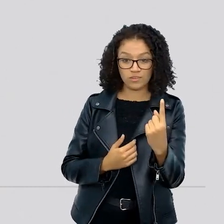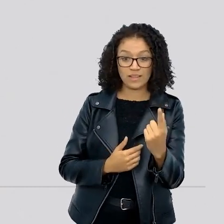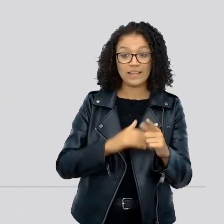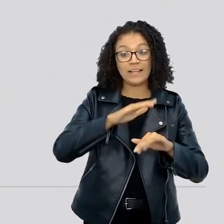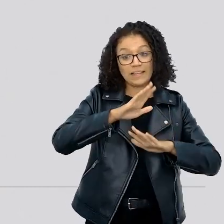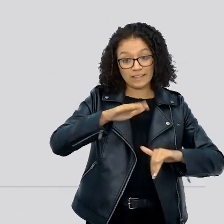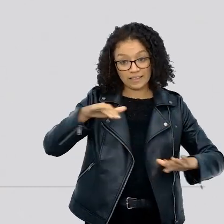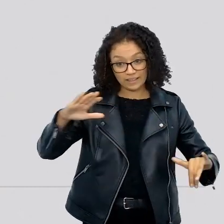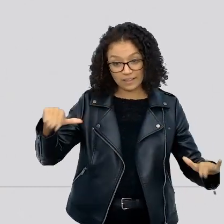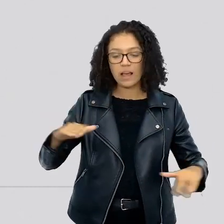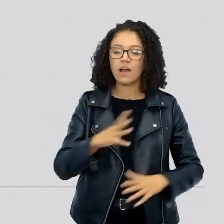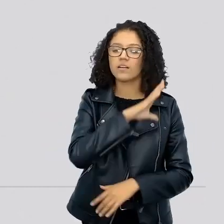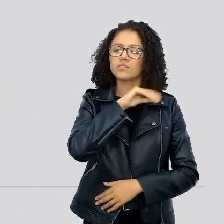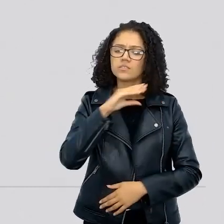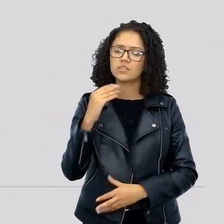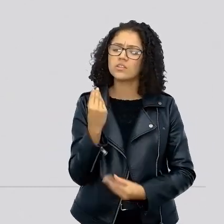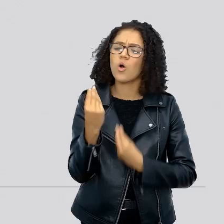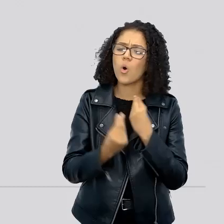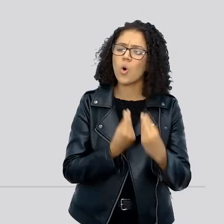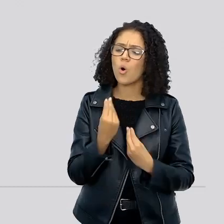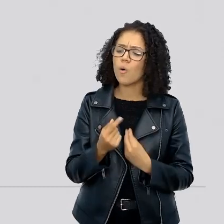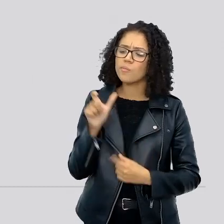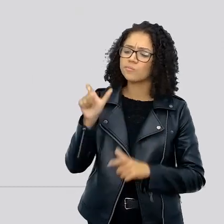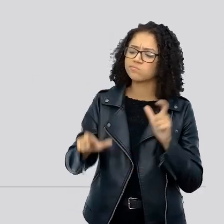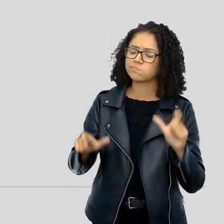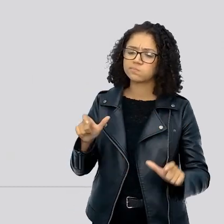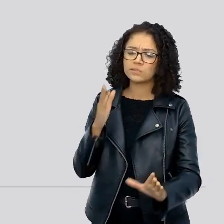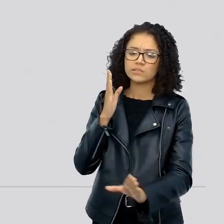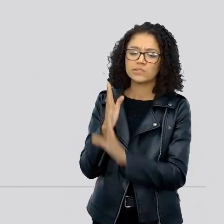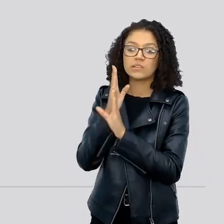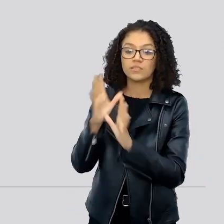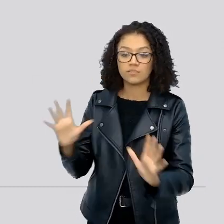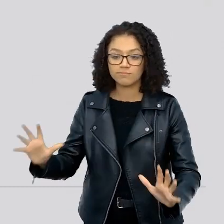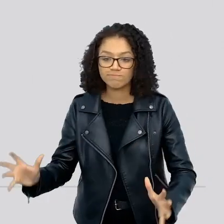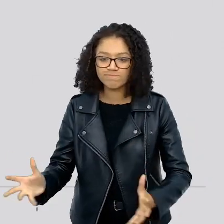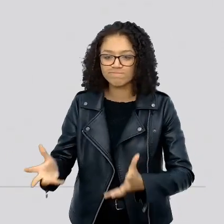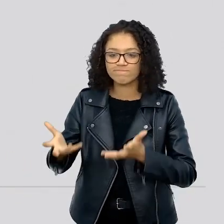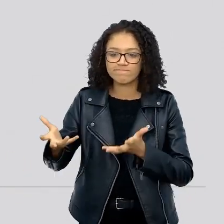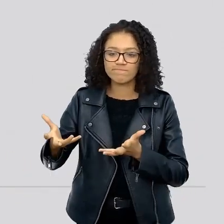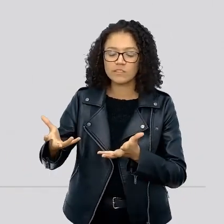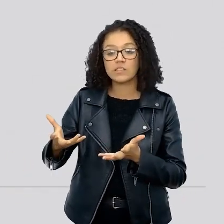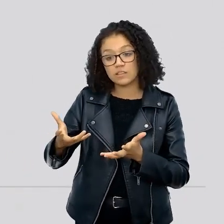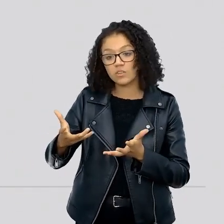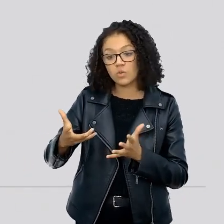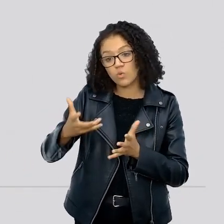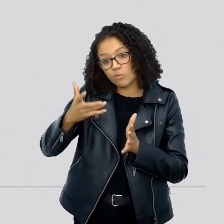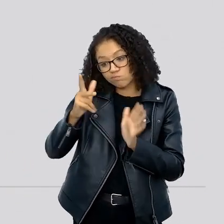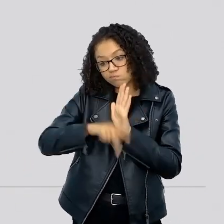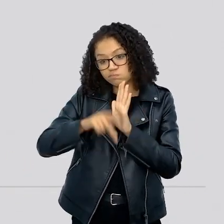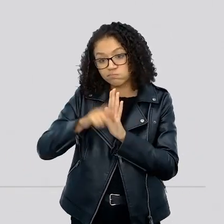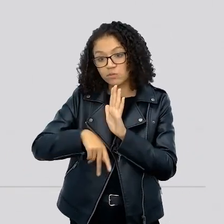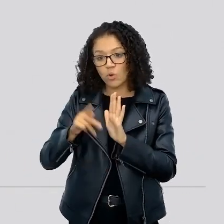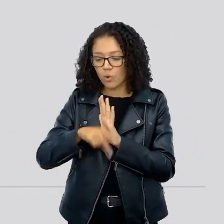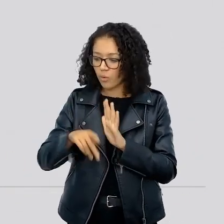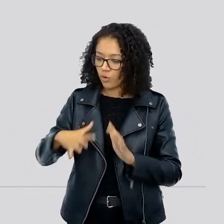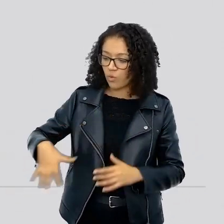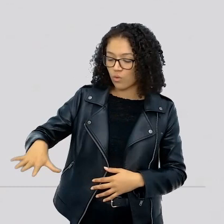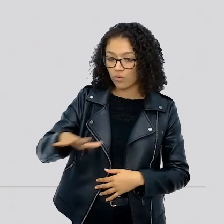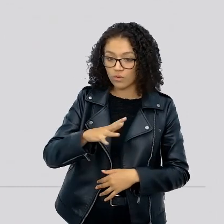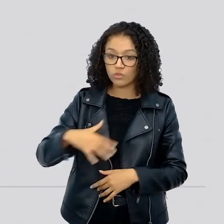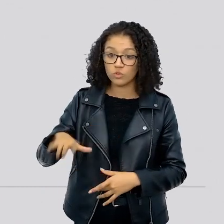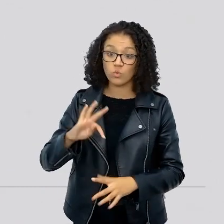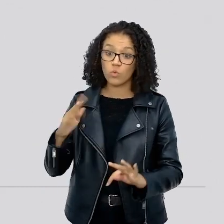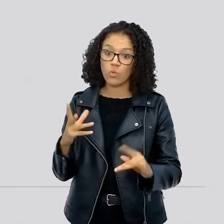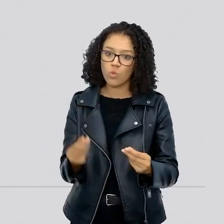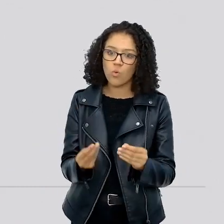e adolescentes, ou seja, como identificar, acolher e encaminhar os casos de violência identificados nas instituições de